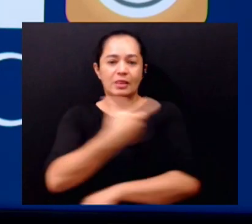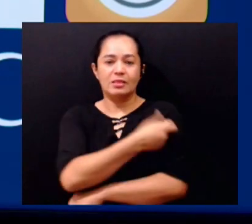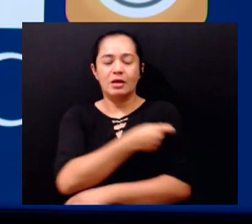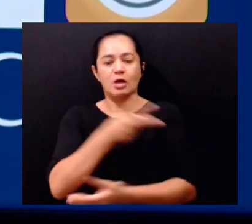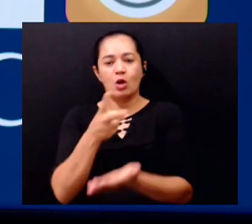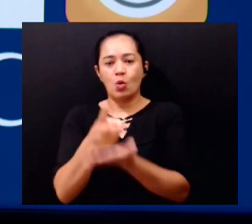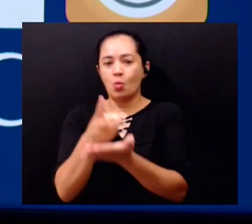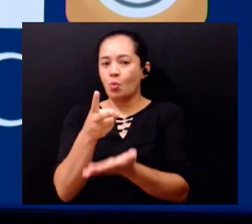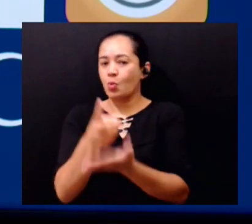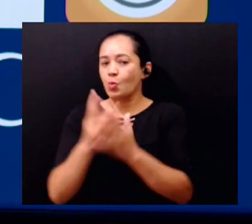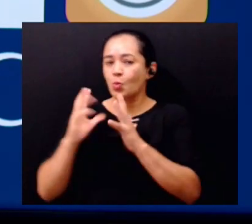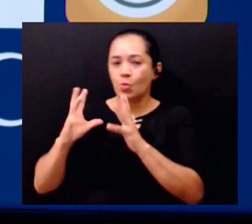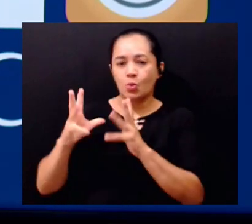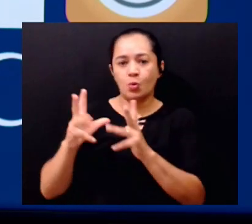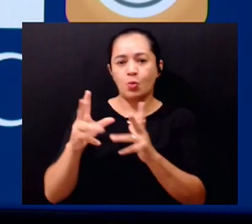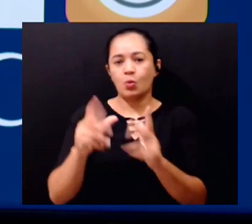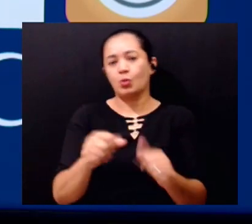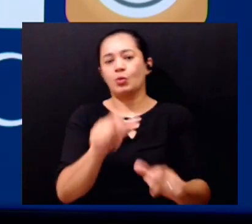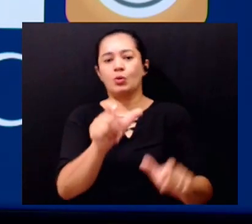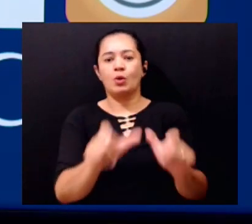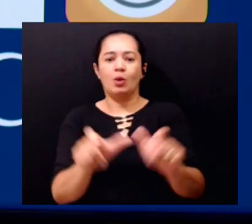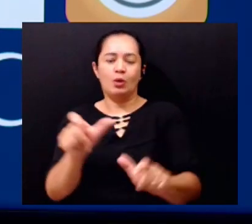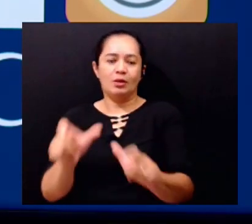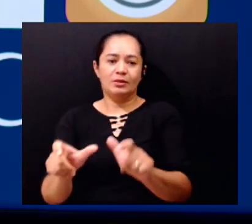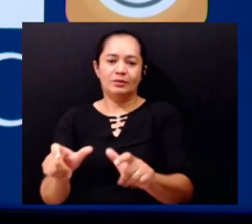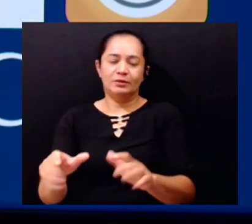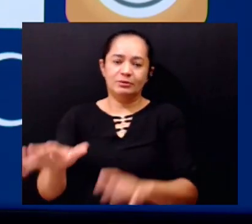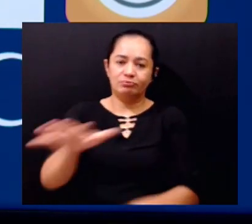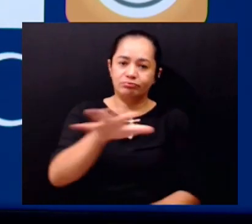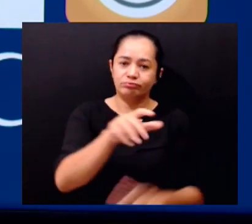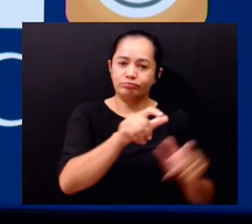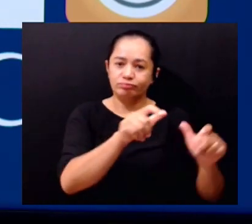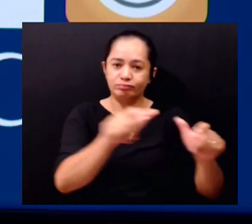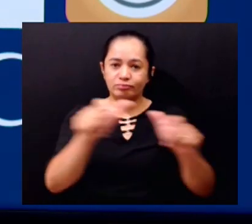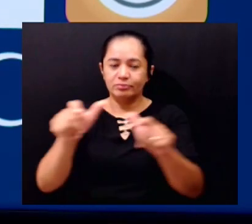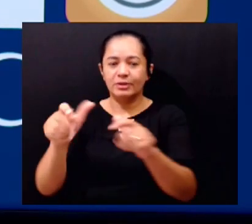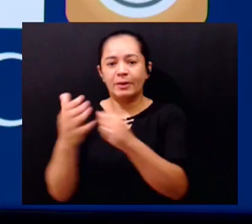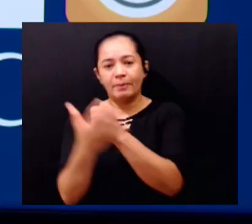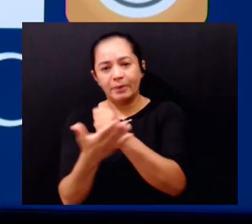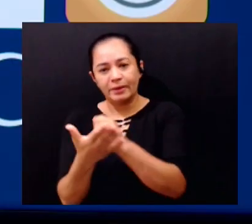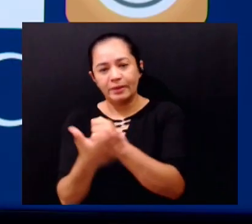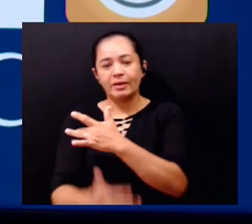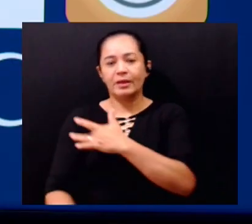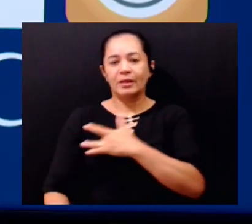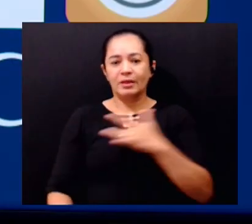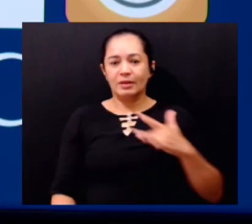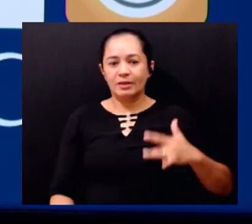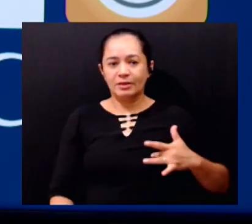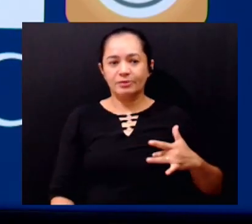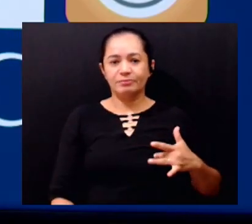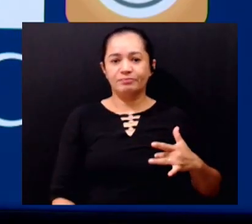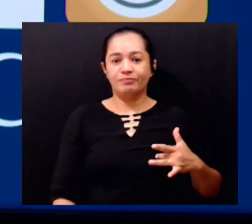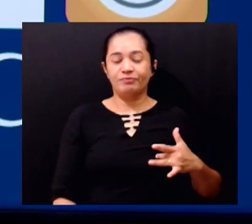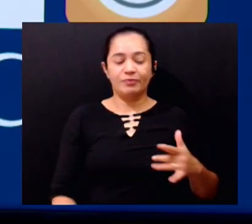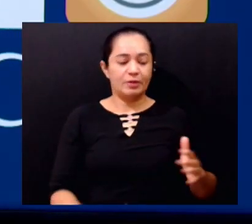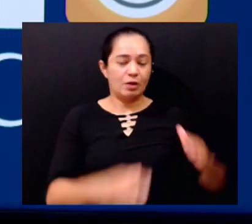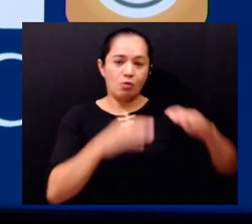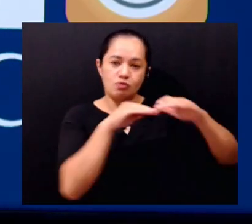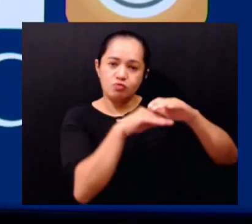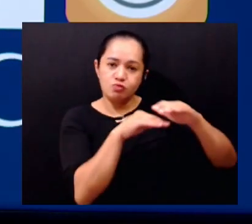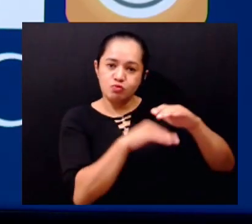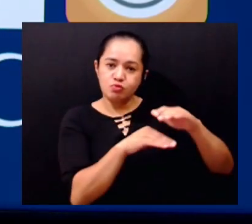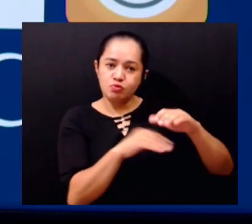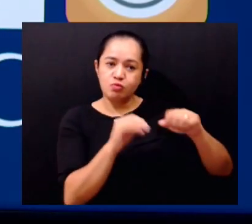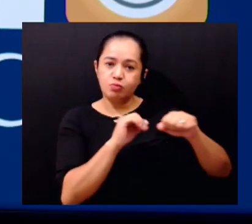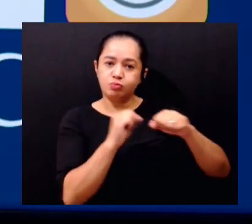todos os imunizantes nas unidades básicas, né? Considerando aí que o estoque das doses do Covid é limitado neste momento